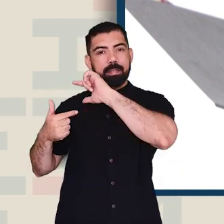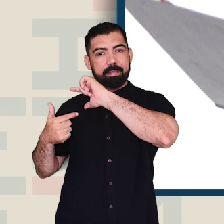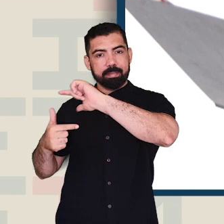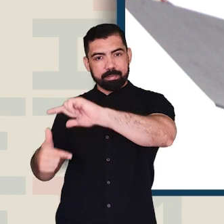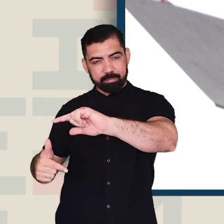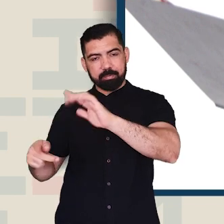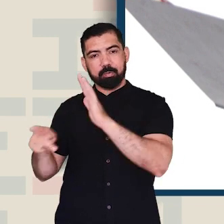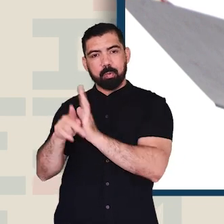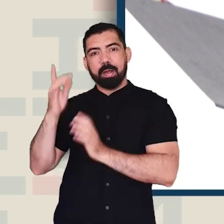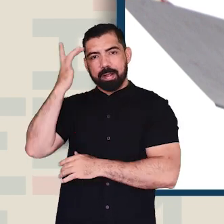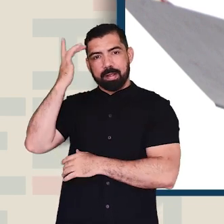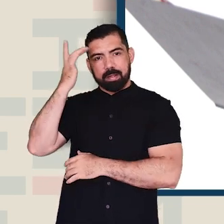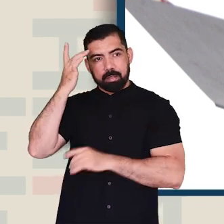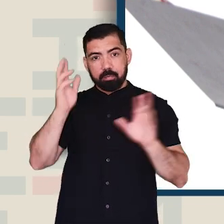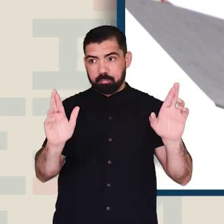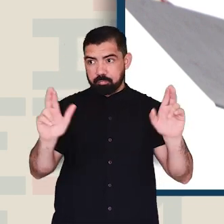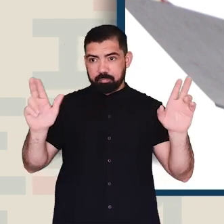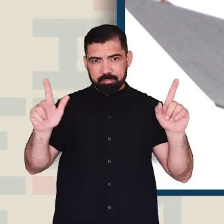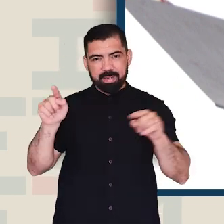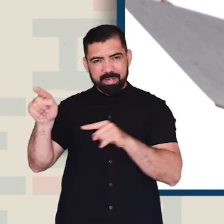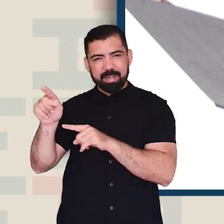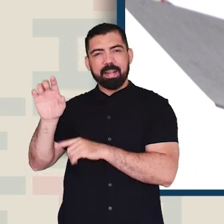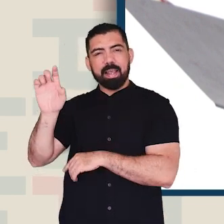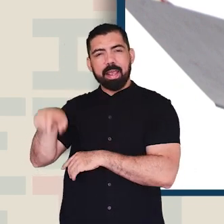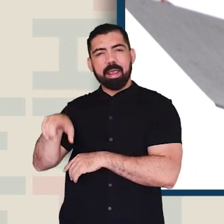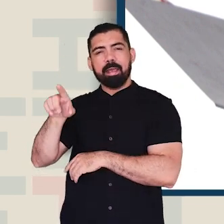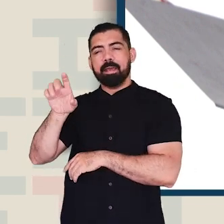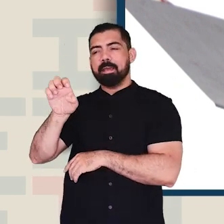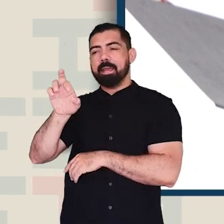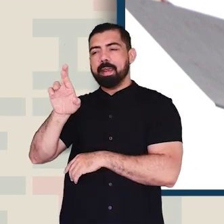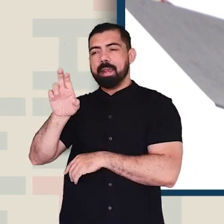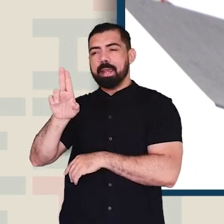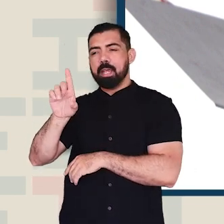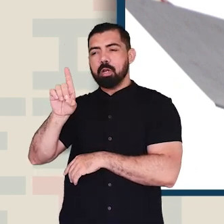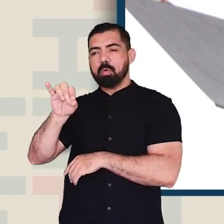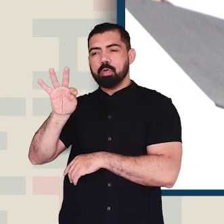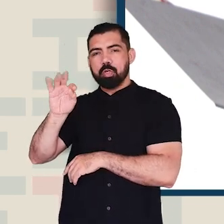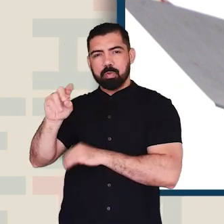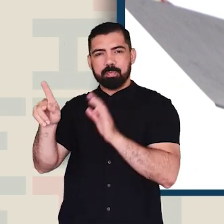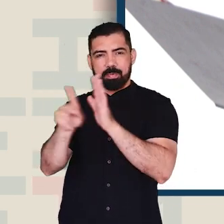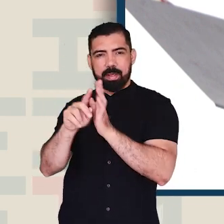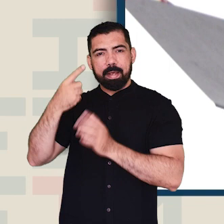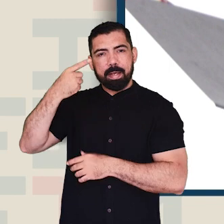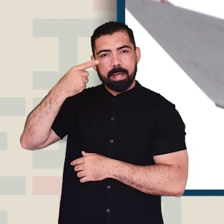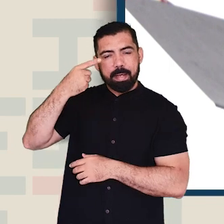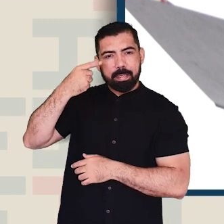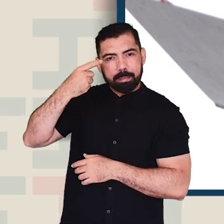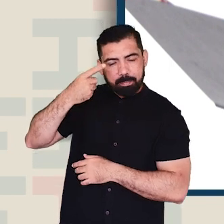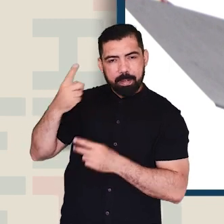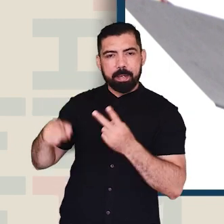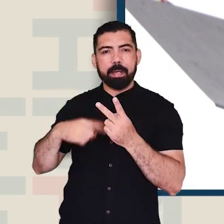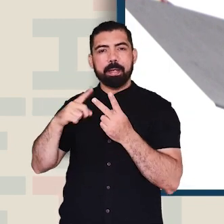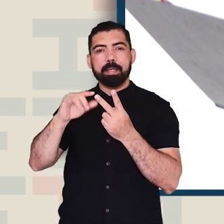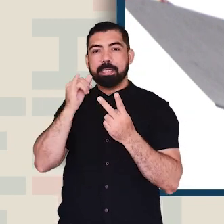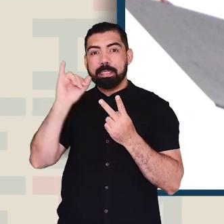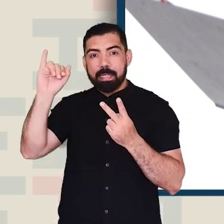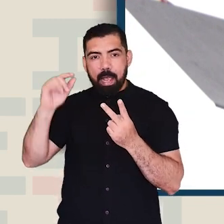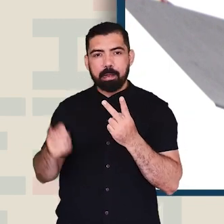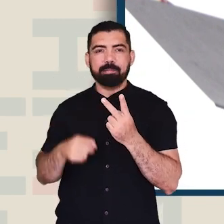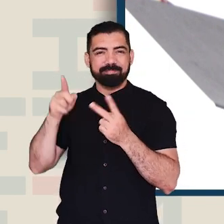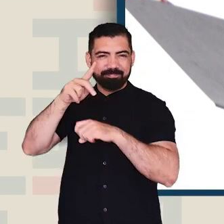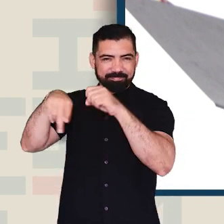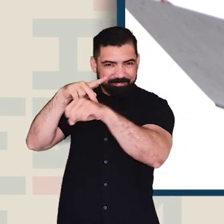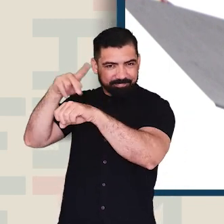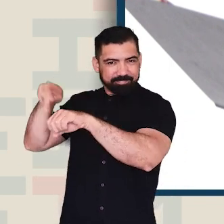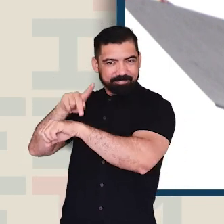tradicional do clássico, né, do erudito, que vem ali também da Espanha e da Itália, né, e depois a gente